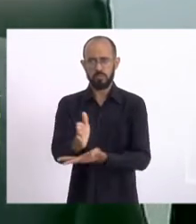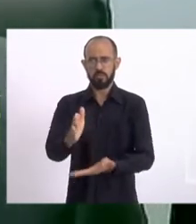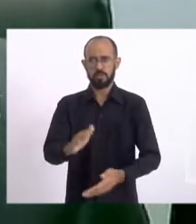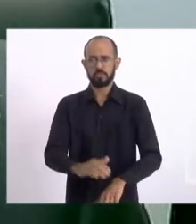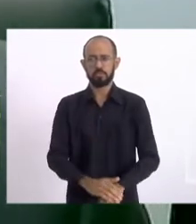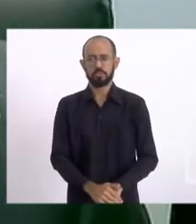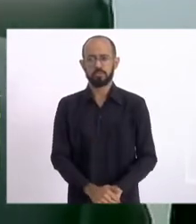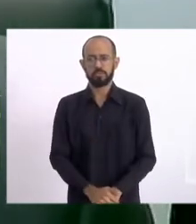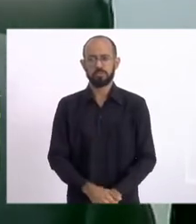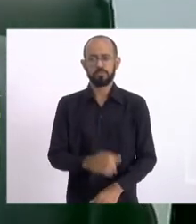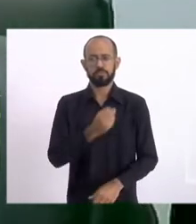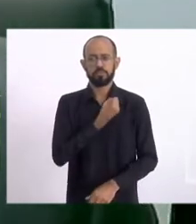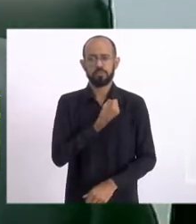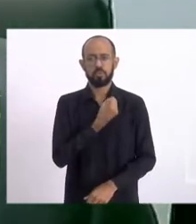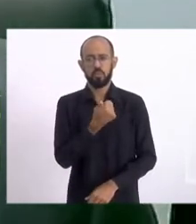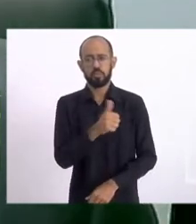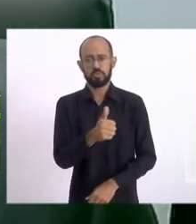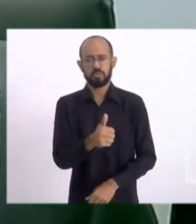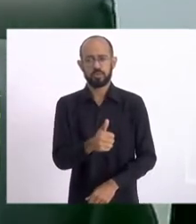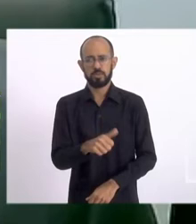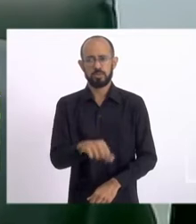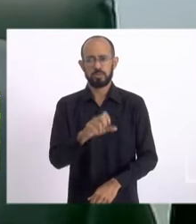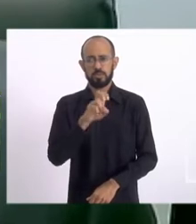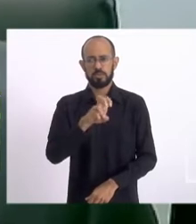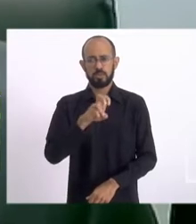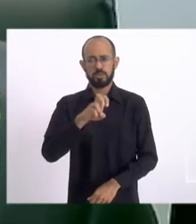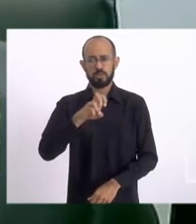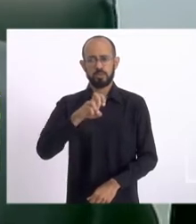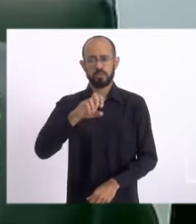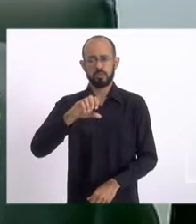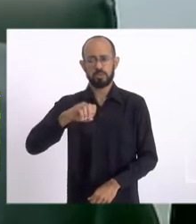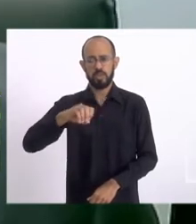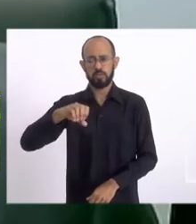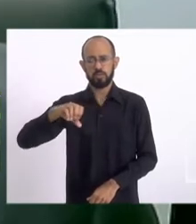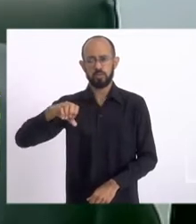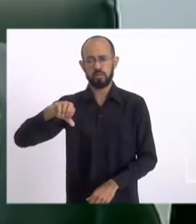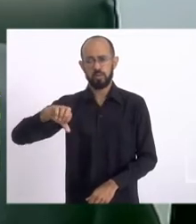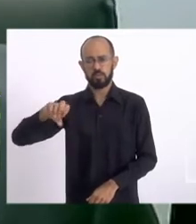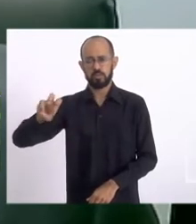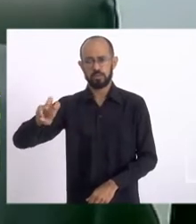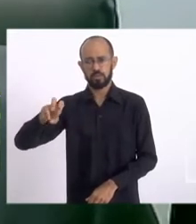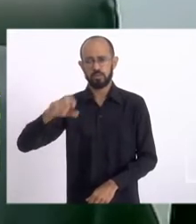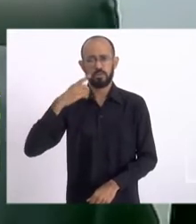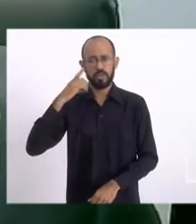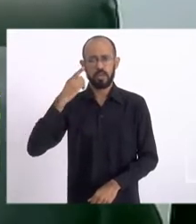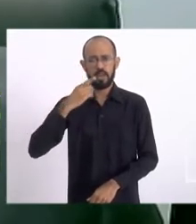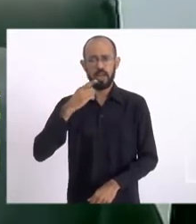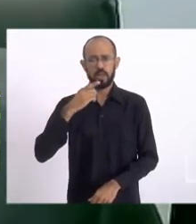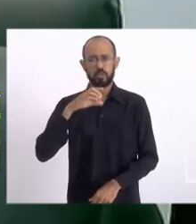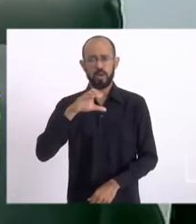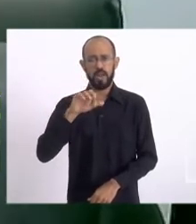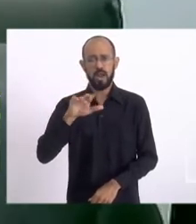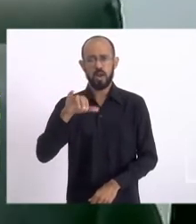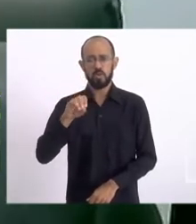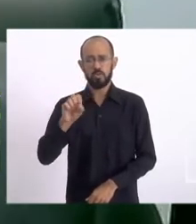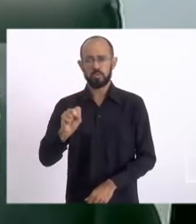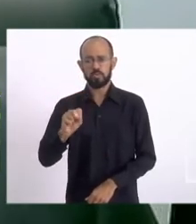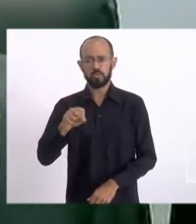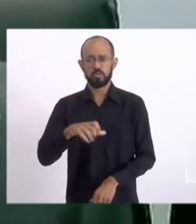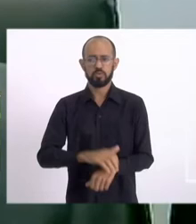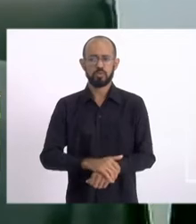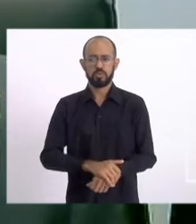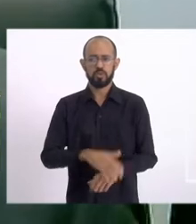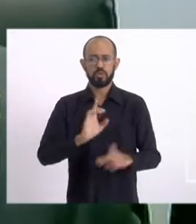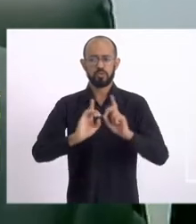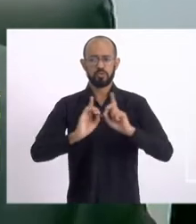aprovado. 11. 5095, 2021, autoria do deputado delegado Carlos Augusto, parecer pela constitucionalidade. Em